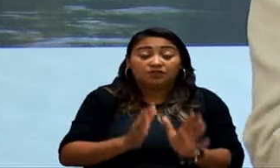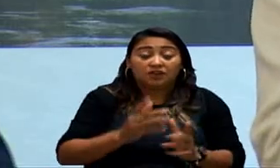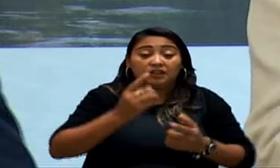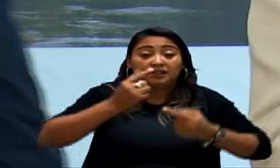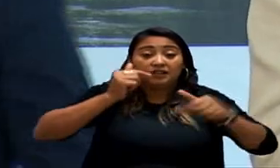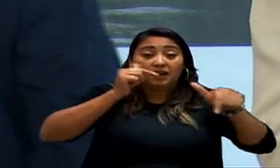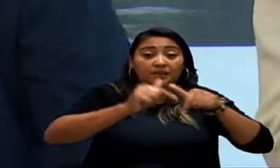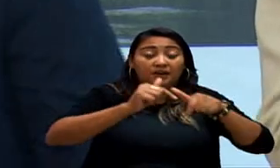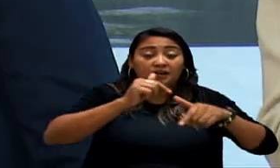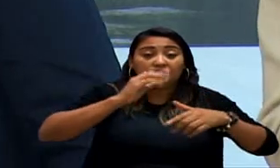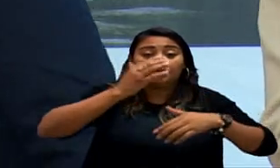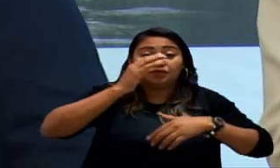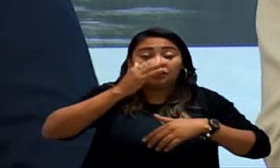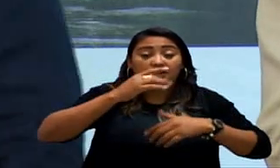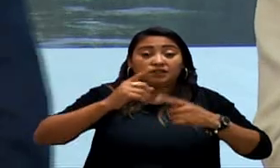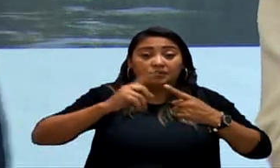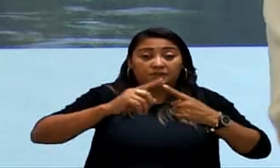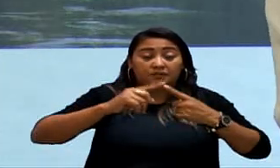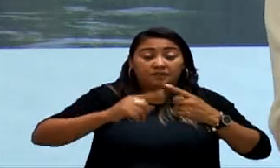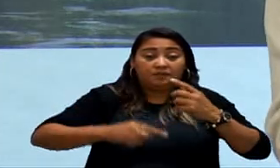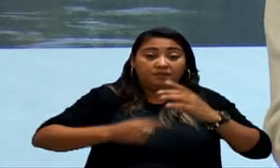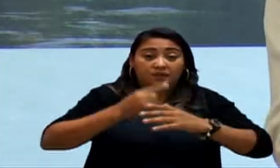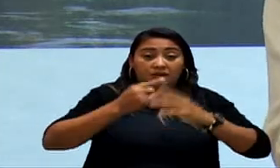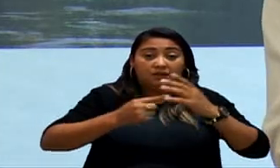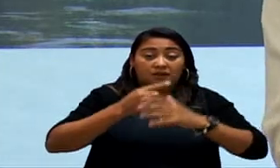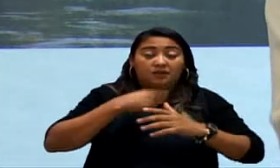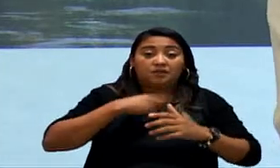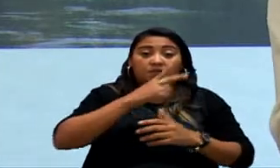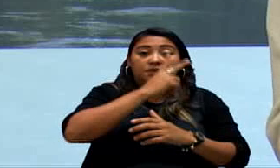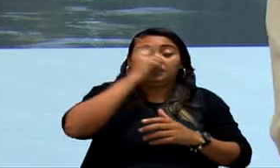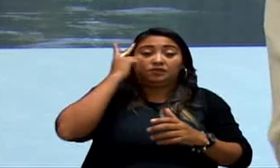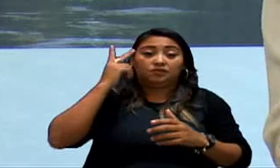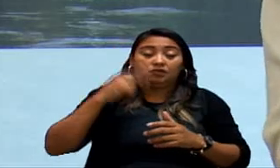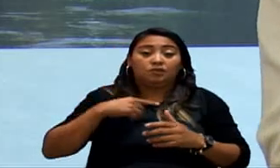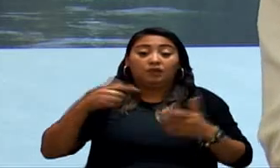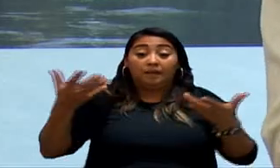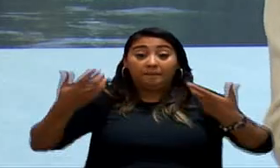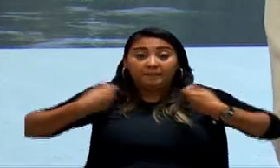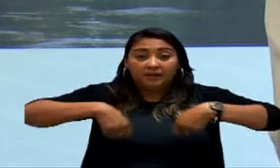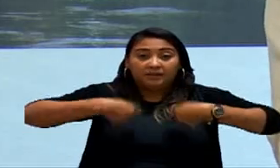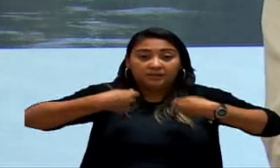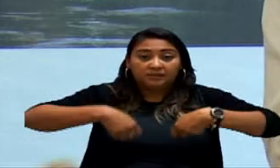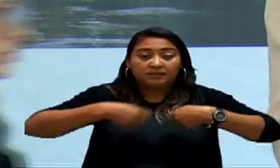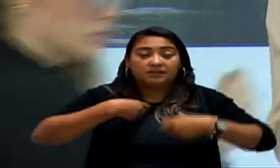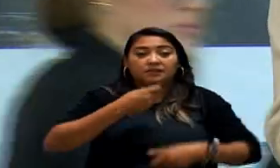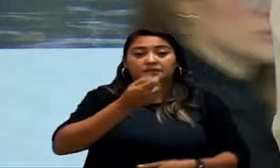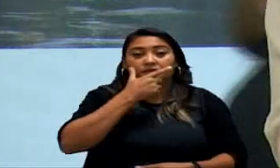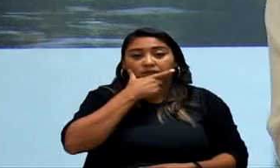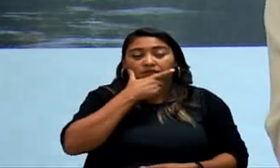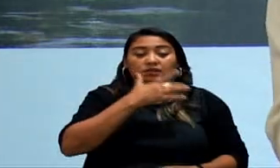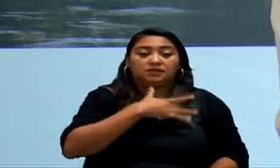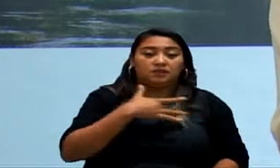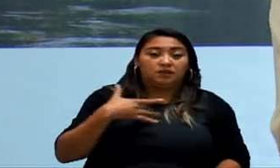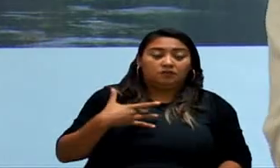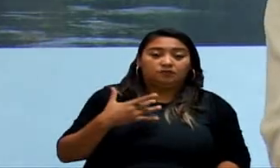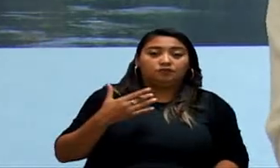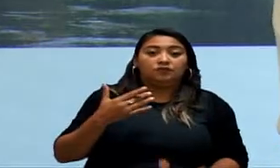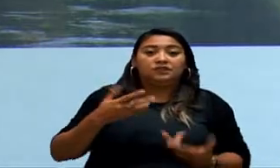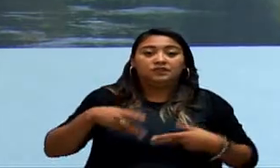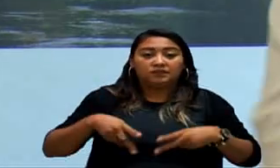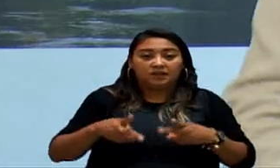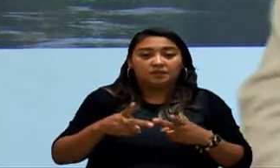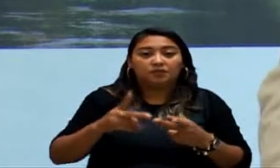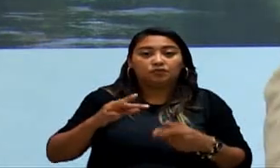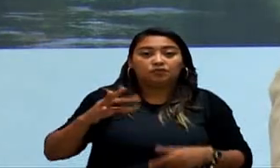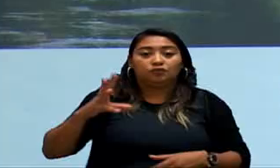ciência. A ciência, em primeiro lugar, para o cidadão que necessita da medicação. Saúde acima de tudo e